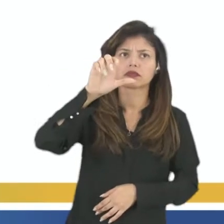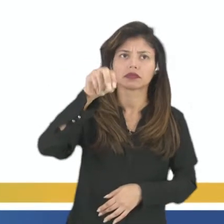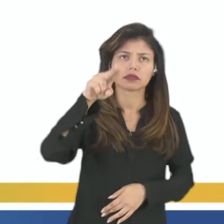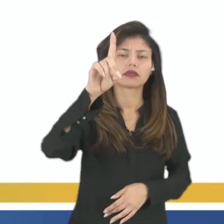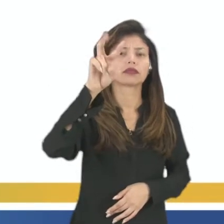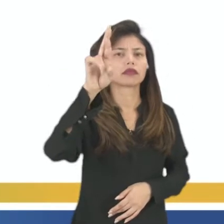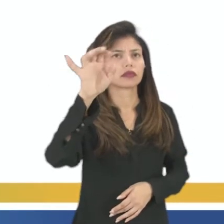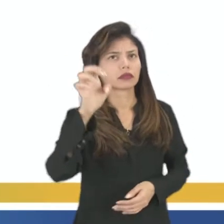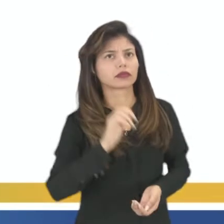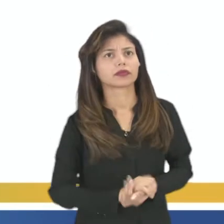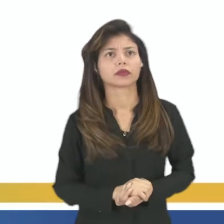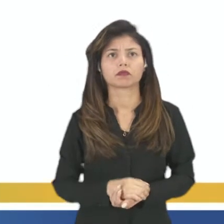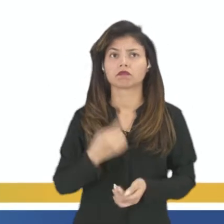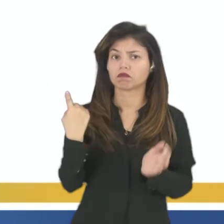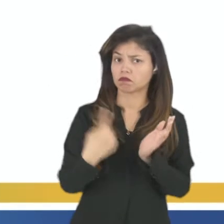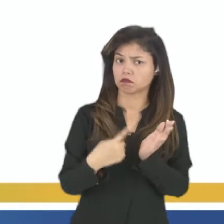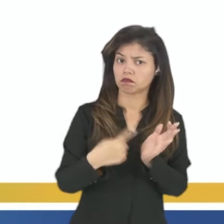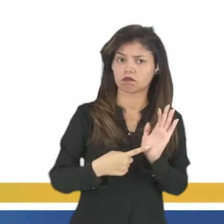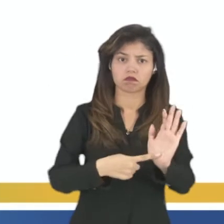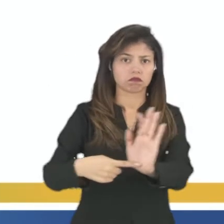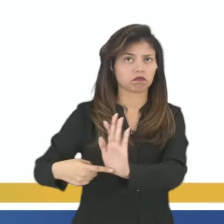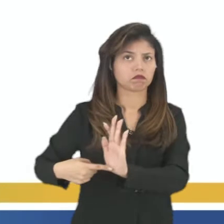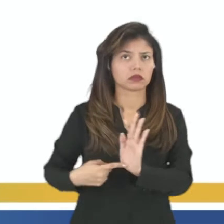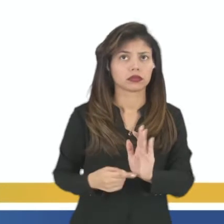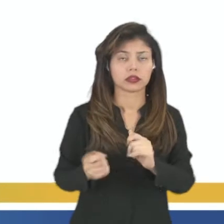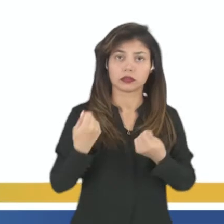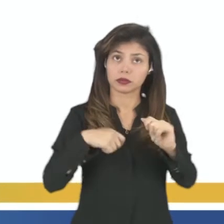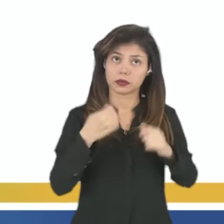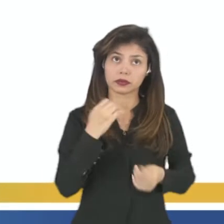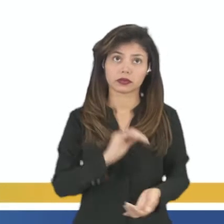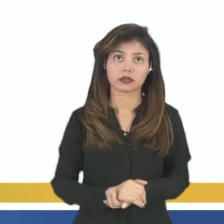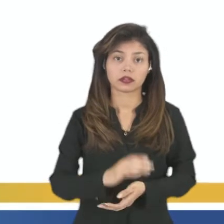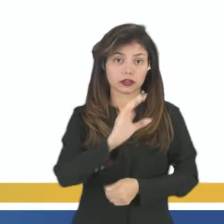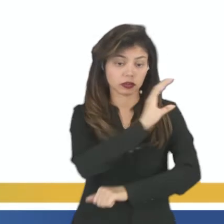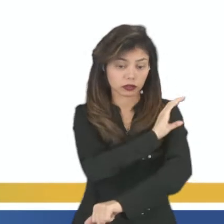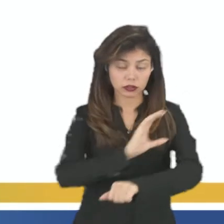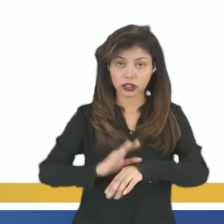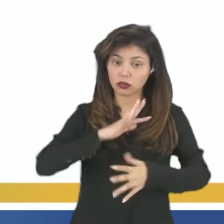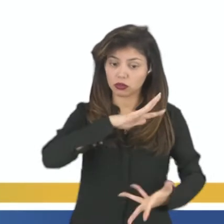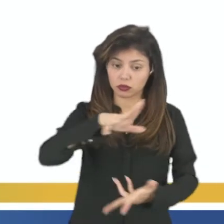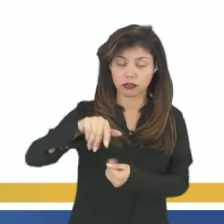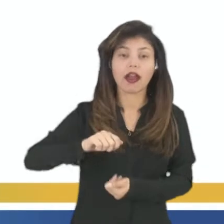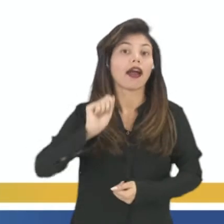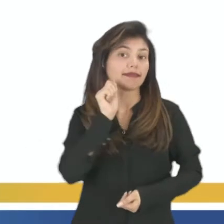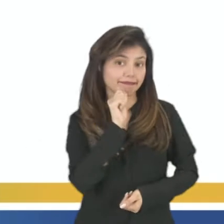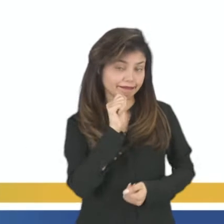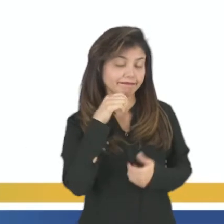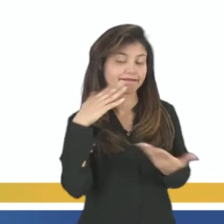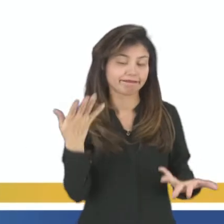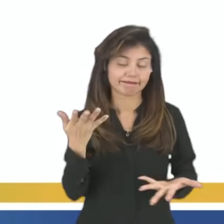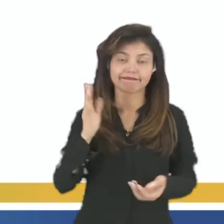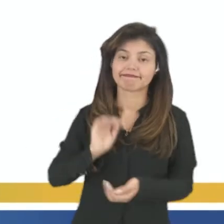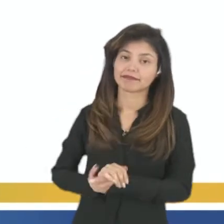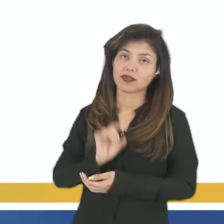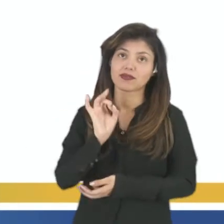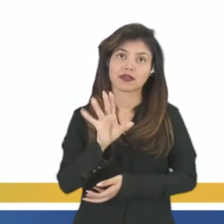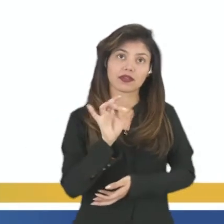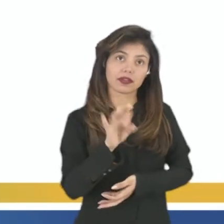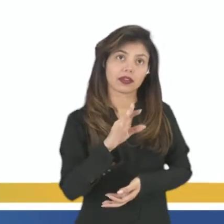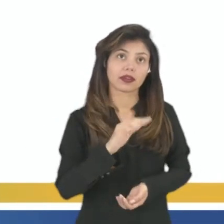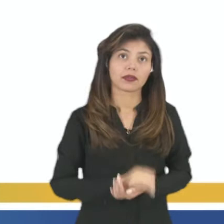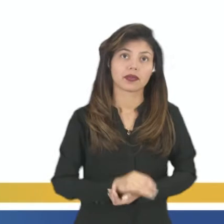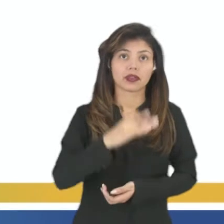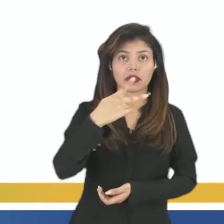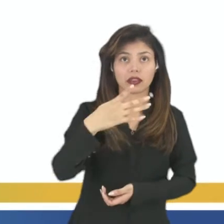tempo a cidade de Londres foi considerada uma espécie de capital financeira e cultural do mundo. Afinal, Londres era nada menos do que a sede do